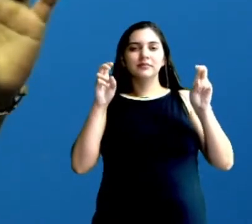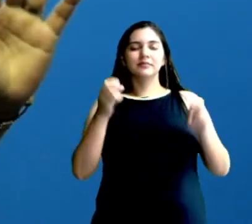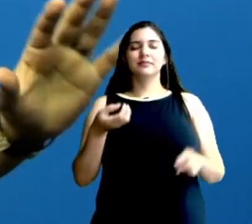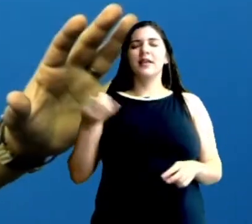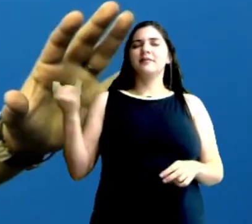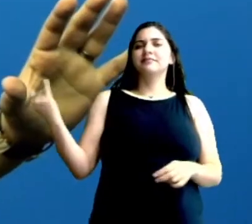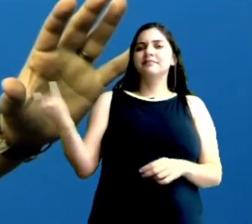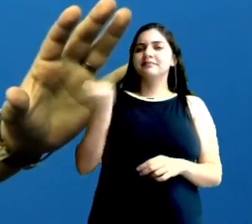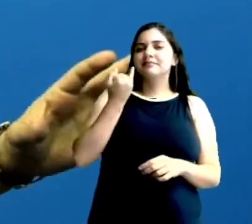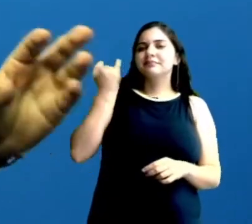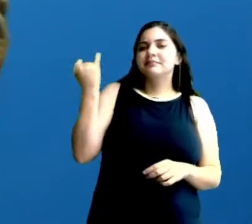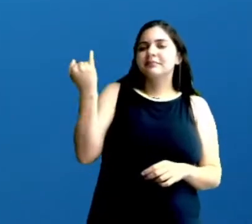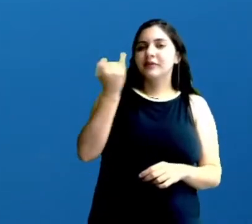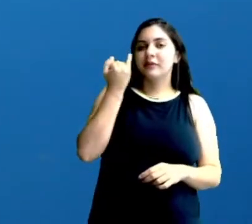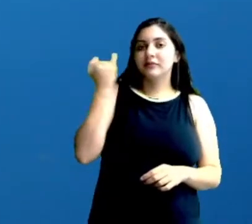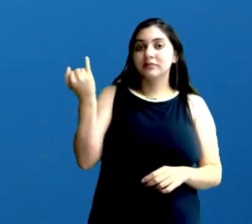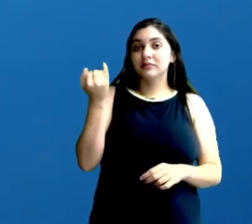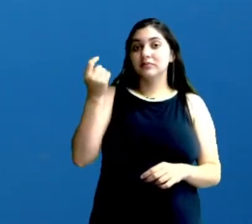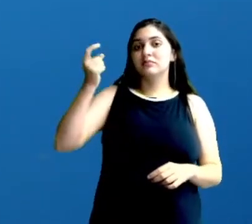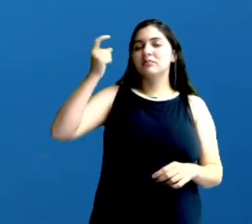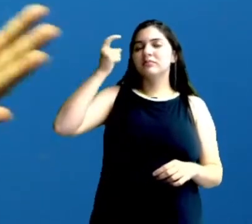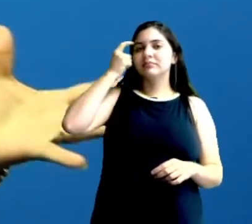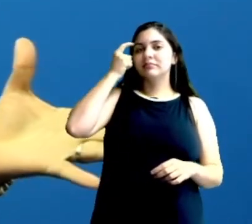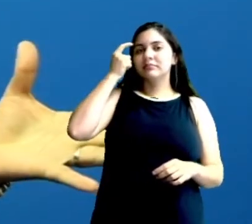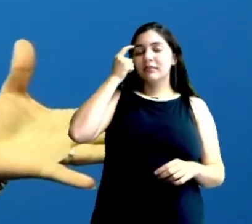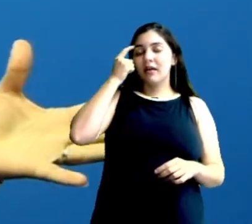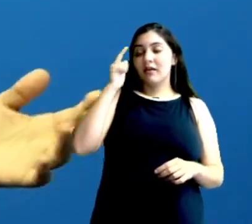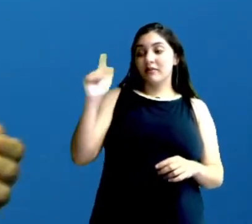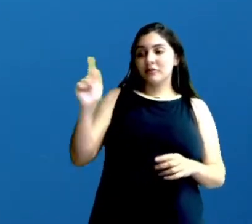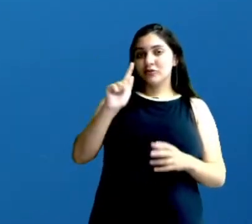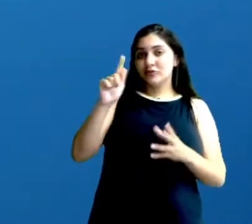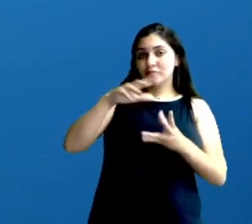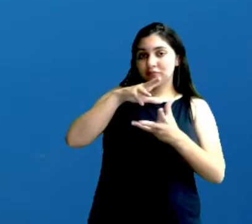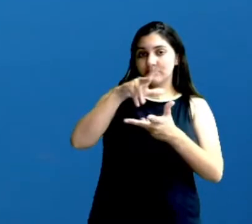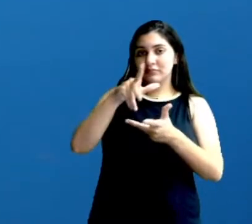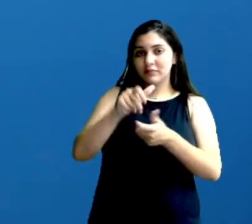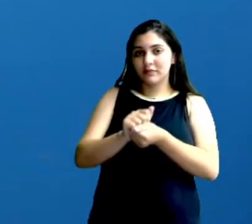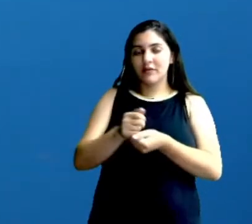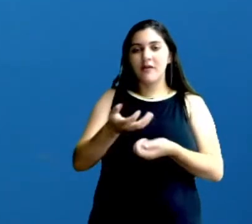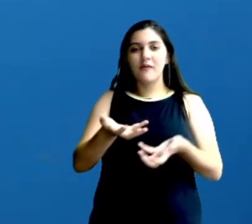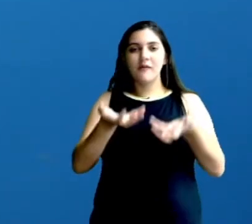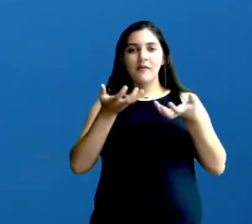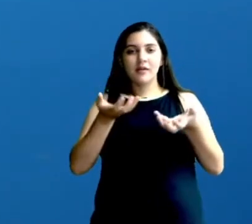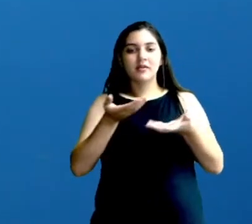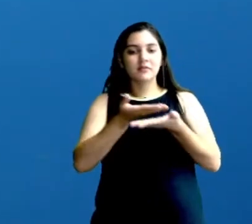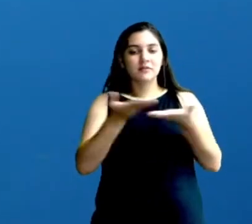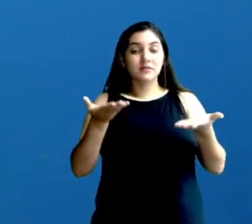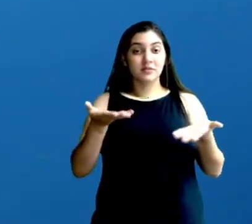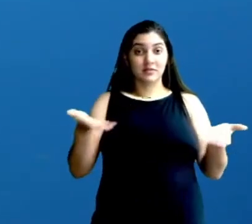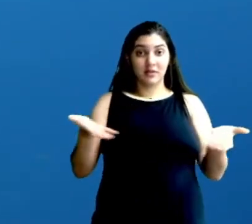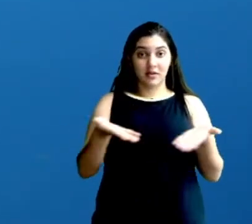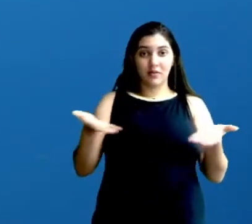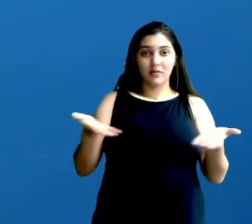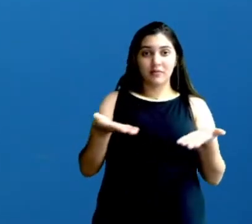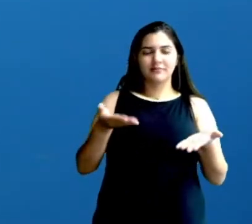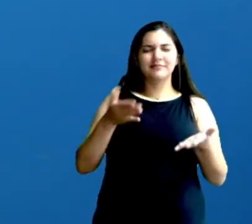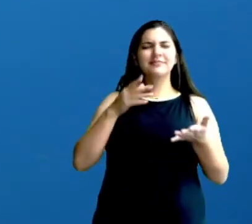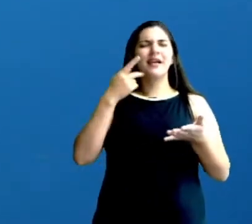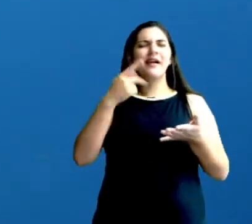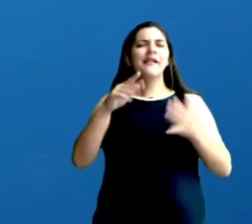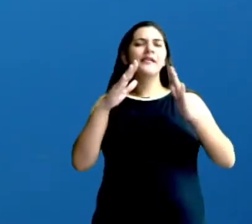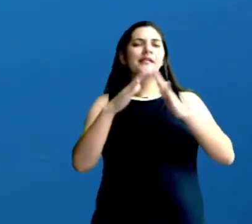bem importante para a gente pensar a geografia. Eu queria que vocês agora, lá aí na sua casa